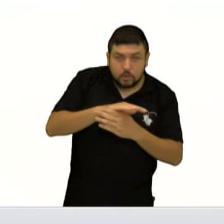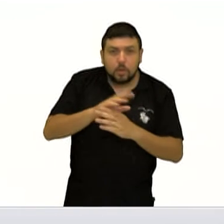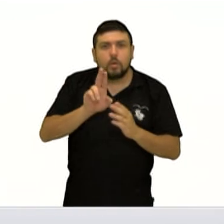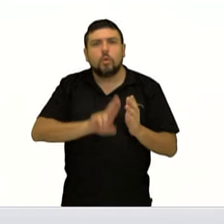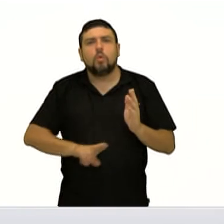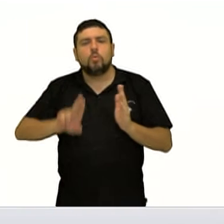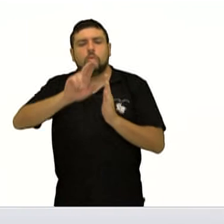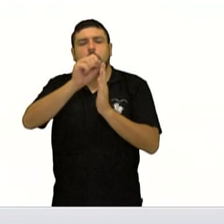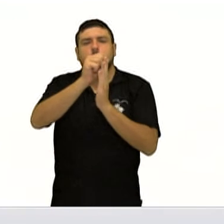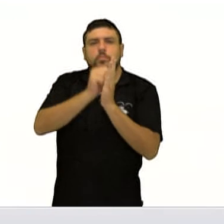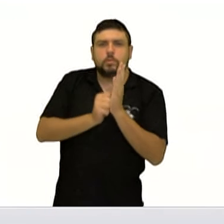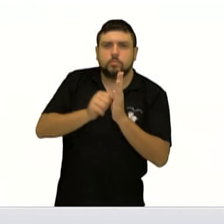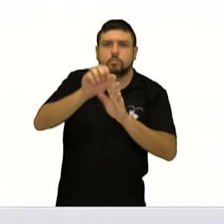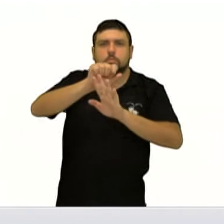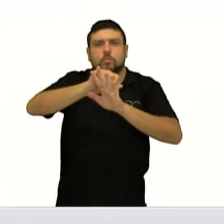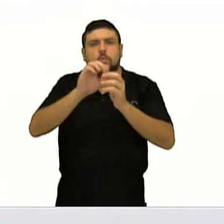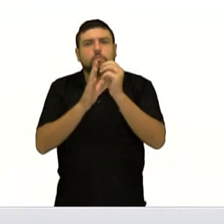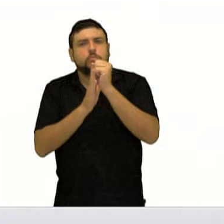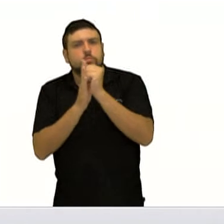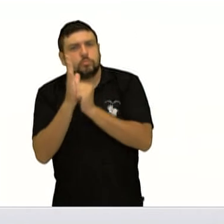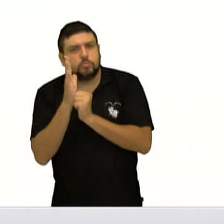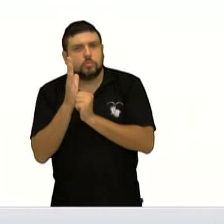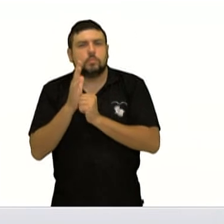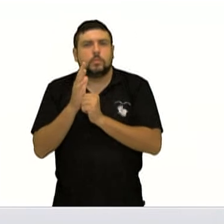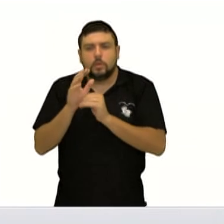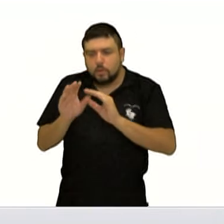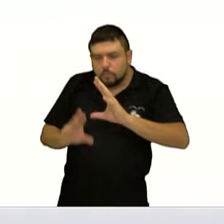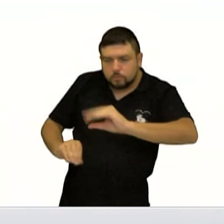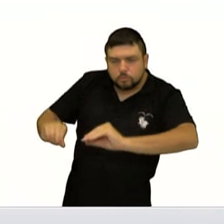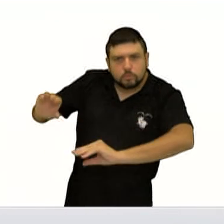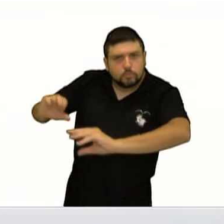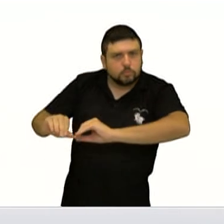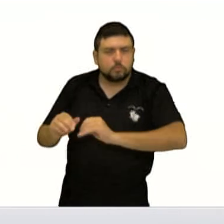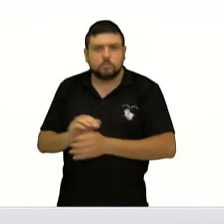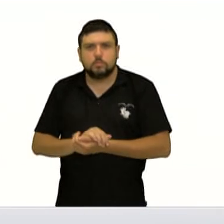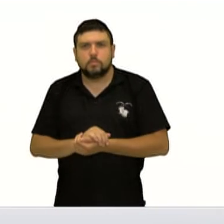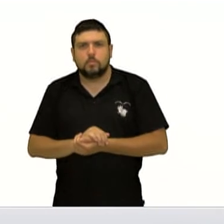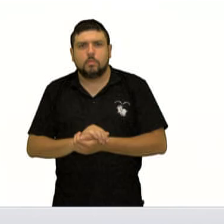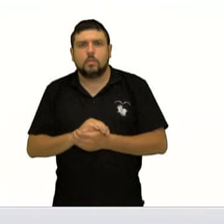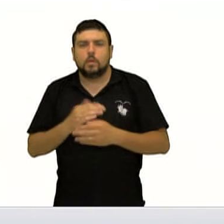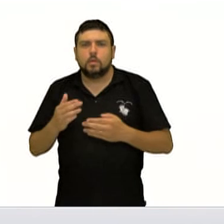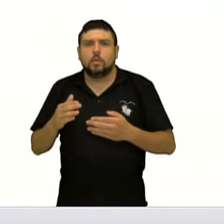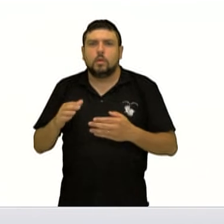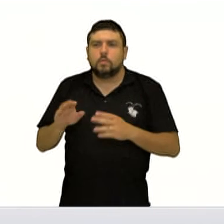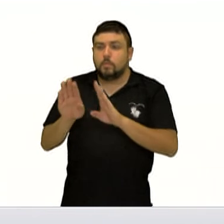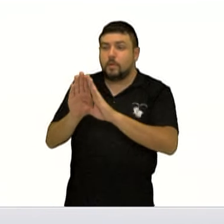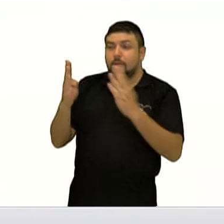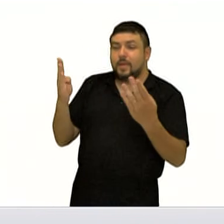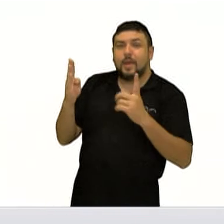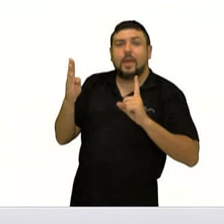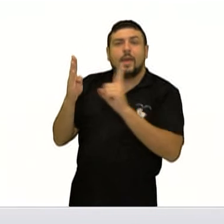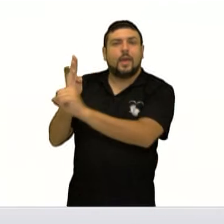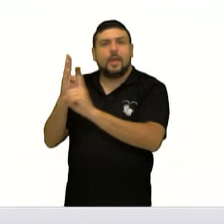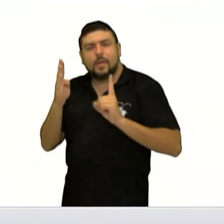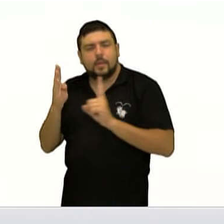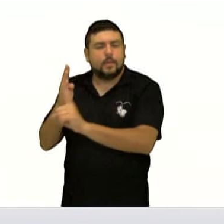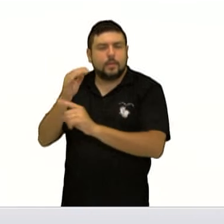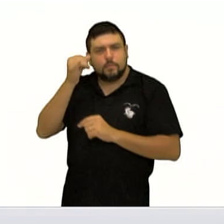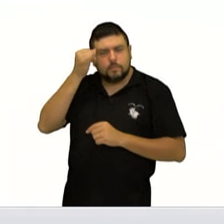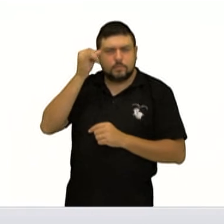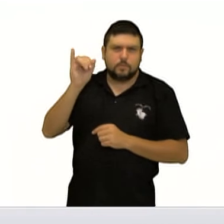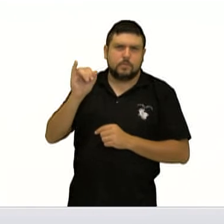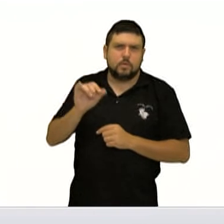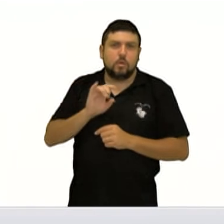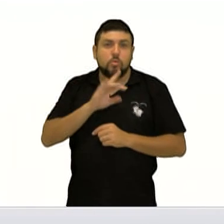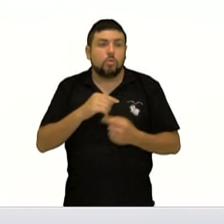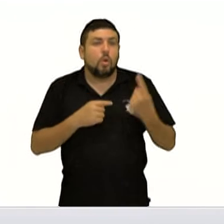para manusear os pertences do paciente, ok? Então não fica entrando e saindo do quarto, isola. Se precisar, apenas uma pessoa